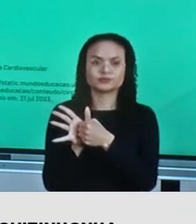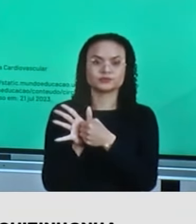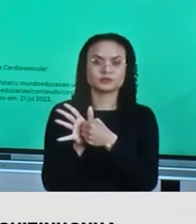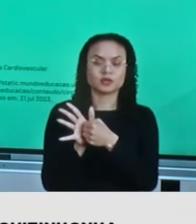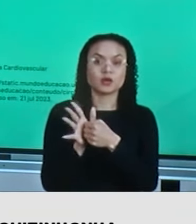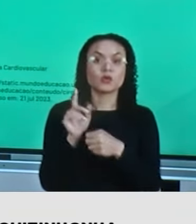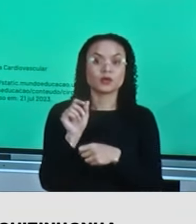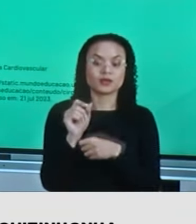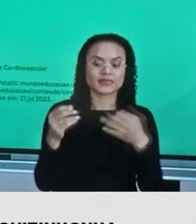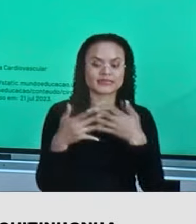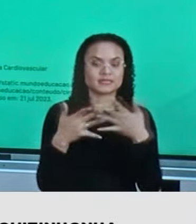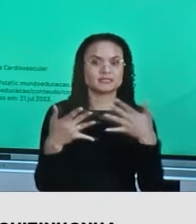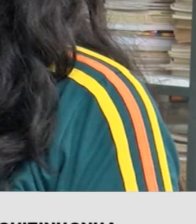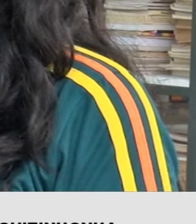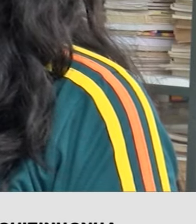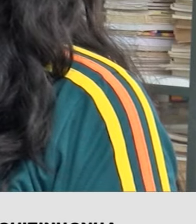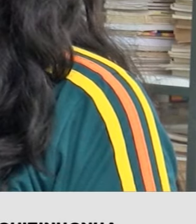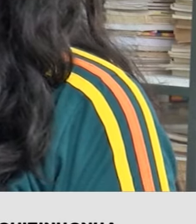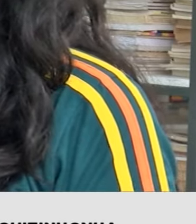Secretaria de Educação